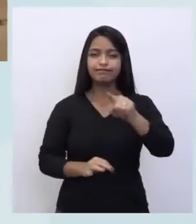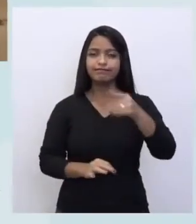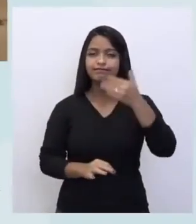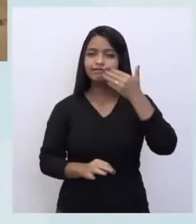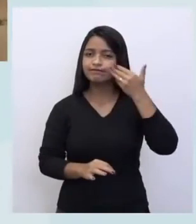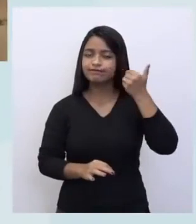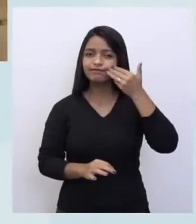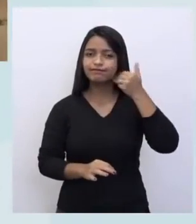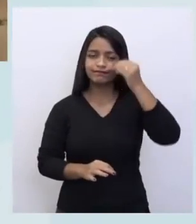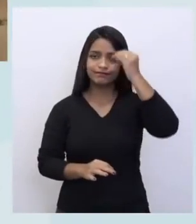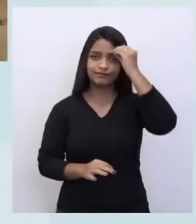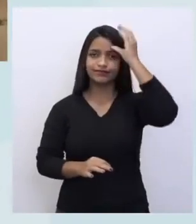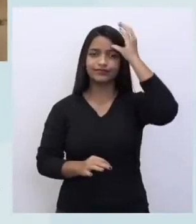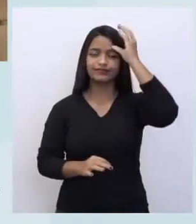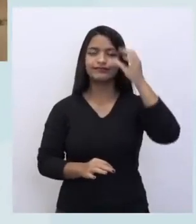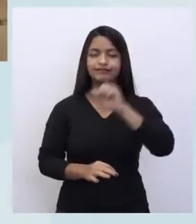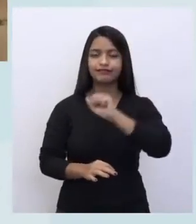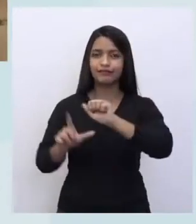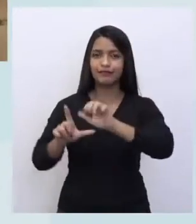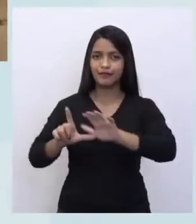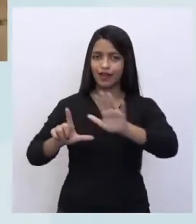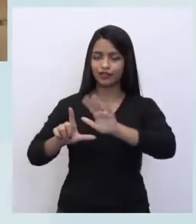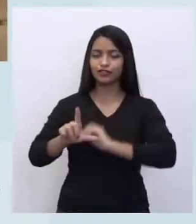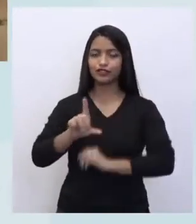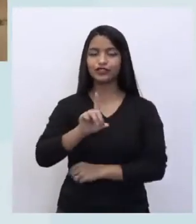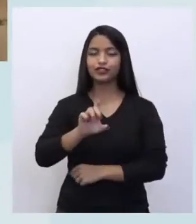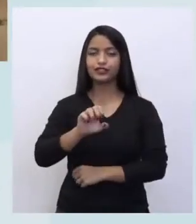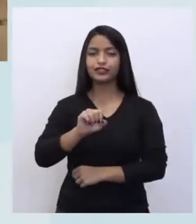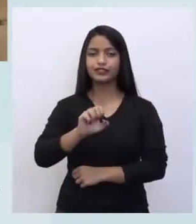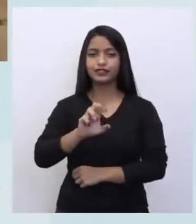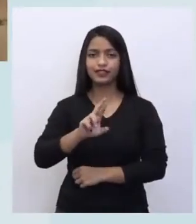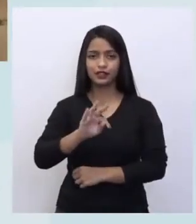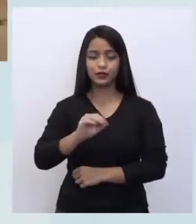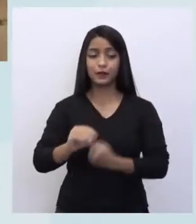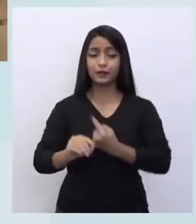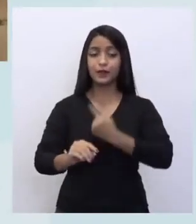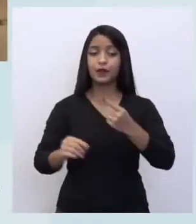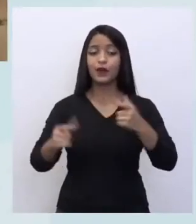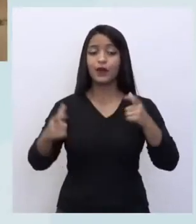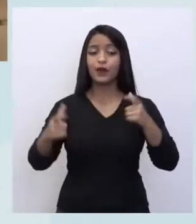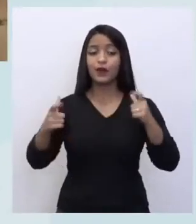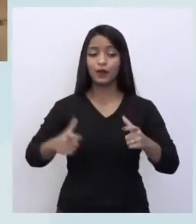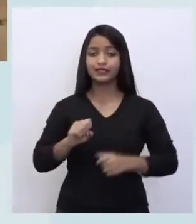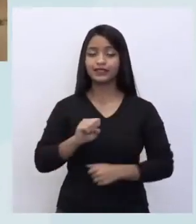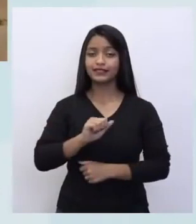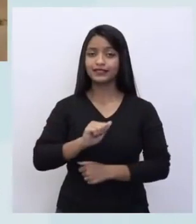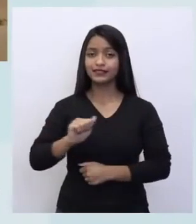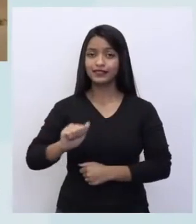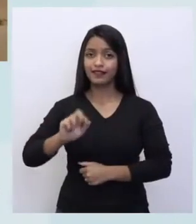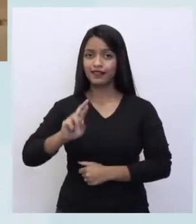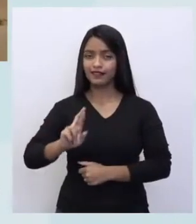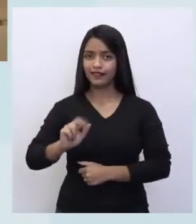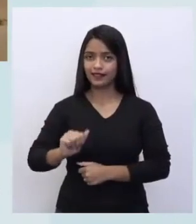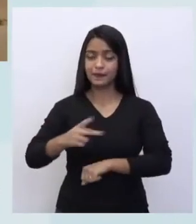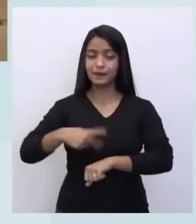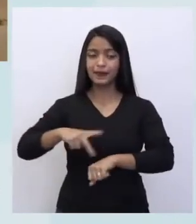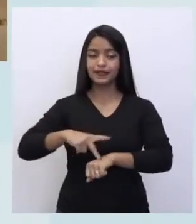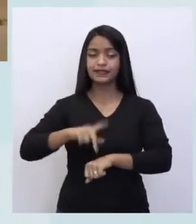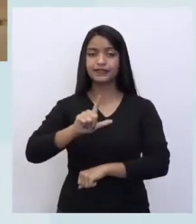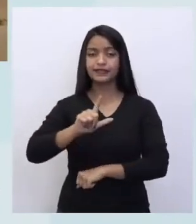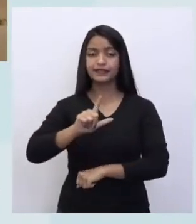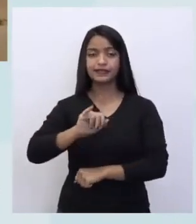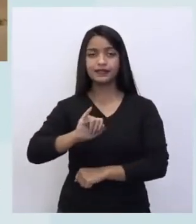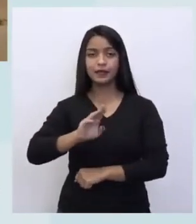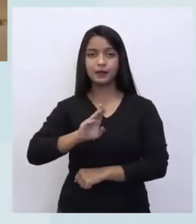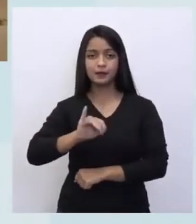nossa contemplação do deserto. A primeira é do deserto do Saara, aí especificamente na Líbia. Acho que